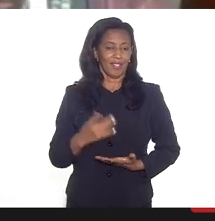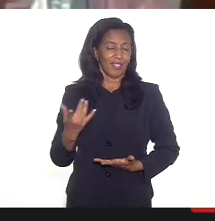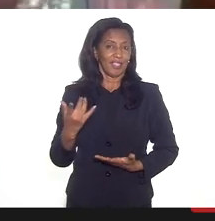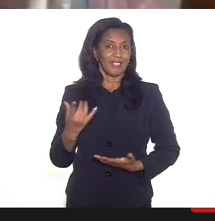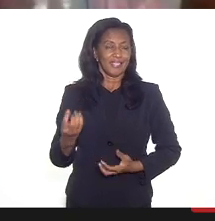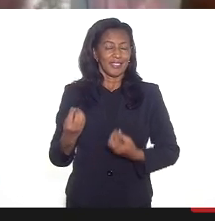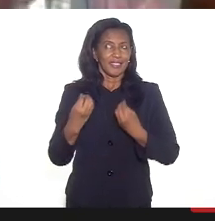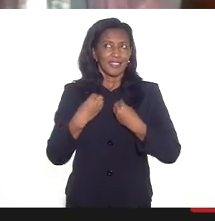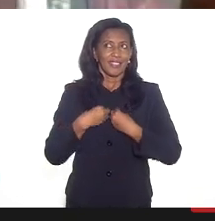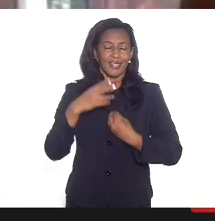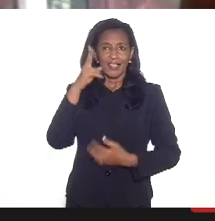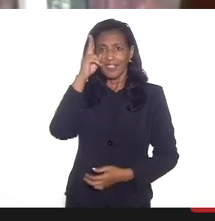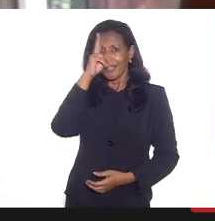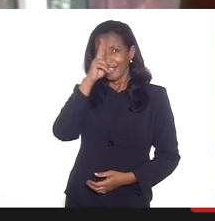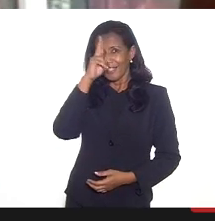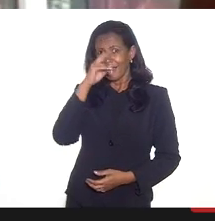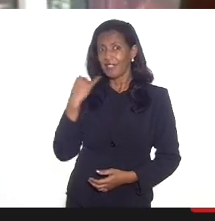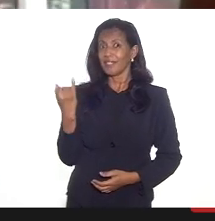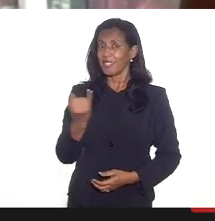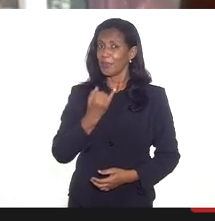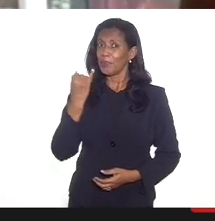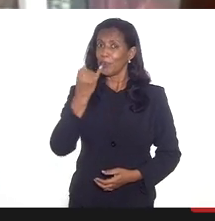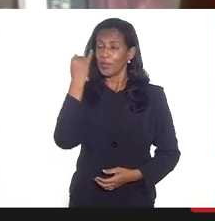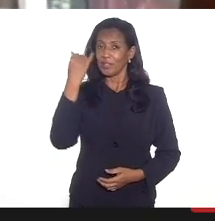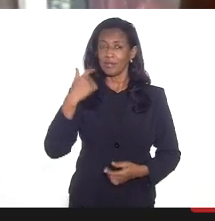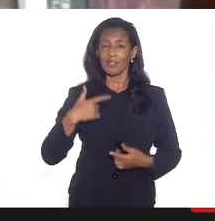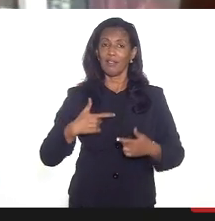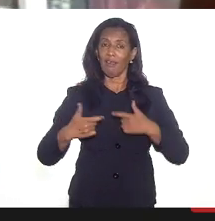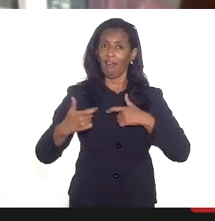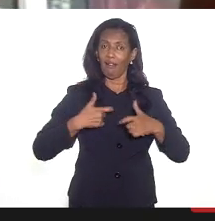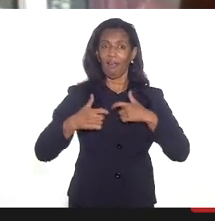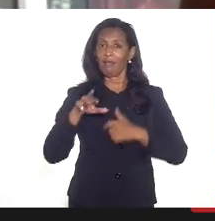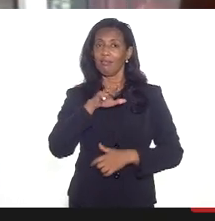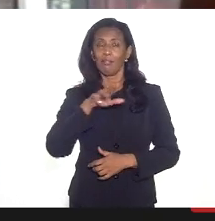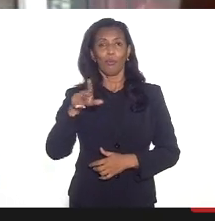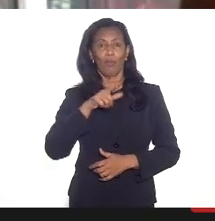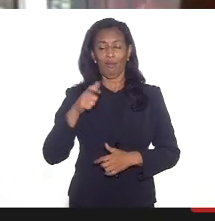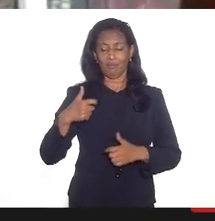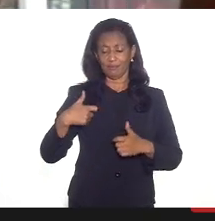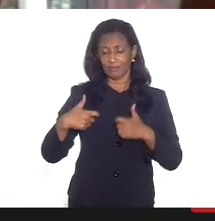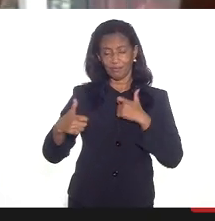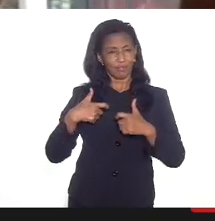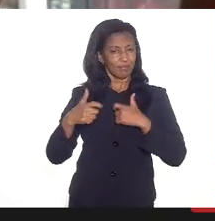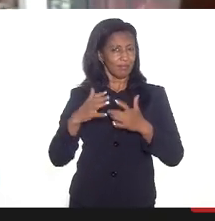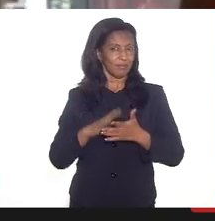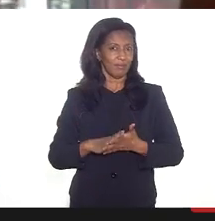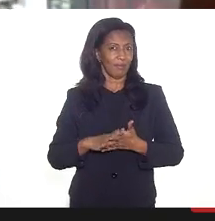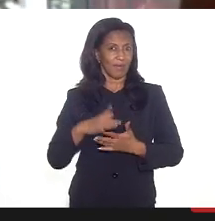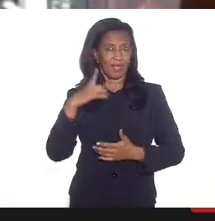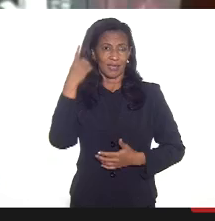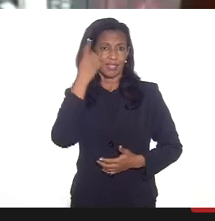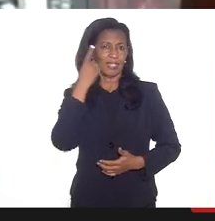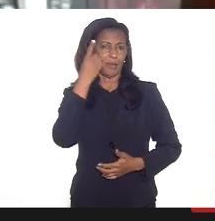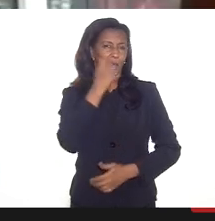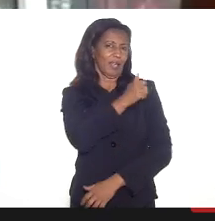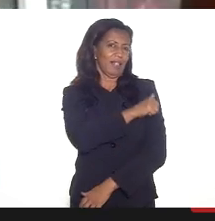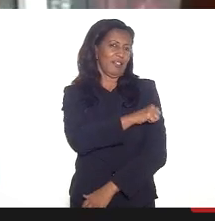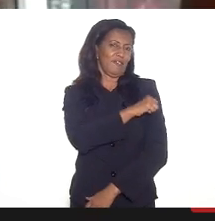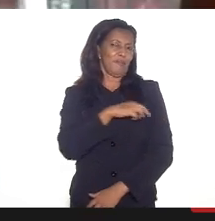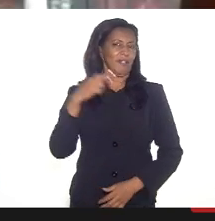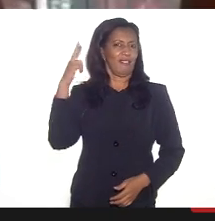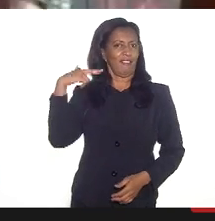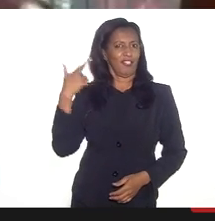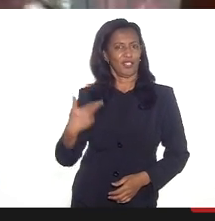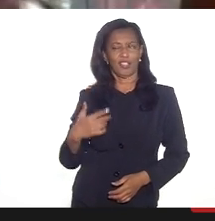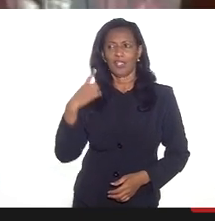nos faz lembrar da importância de que essa luta não é uma luta da deputada enfermeira Rejane,